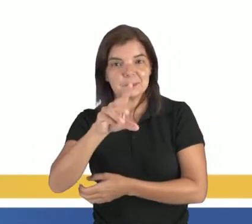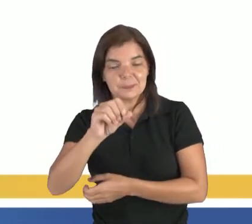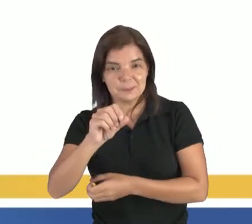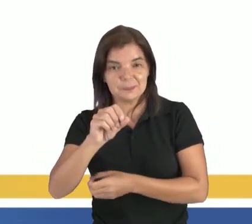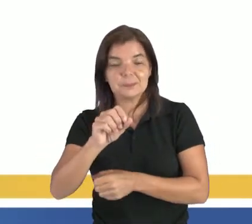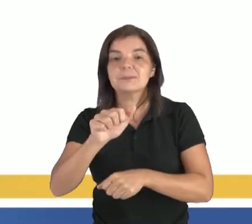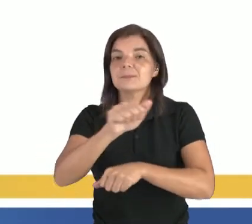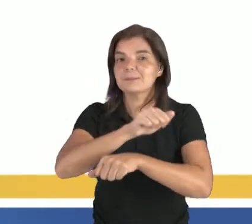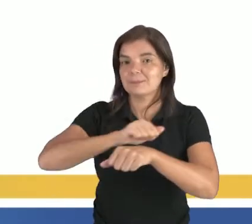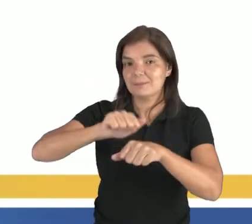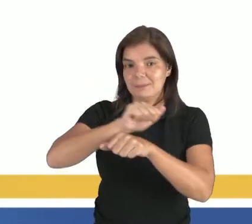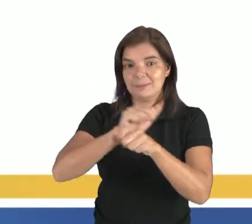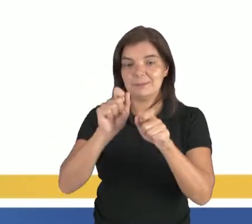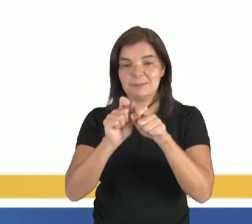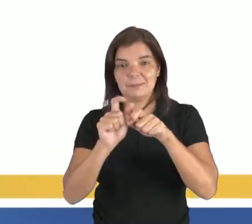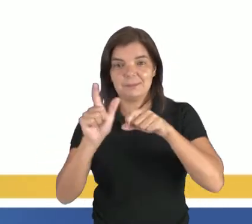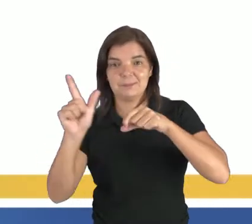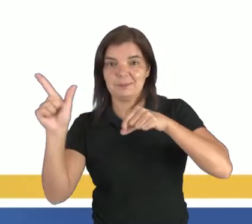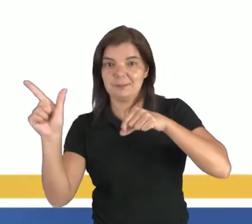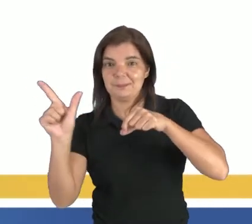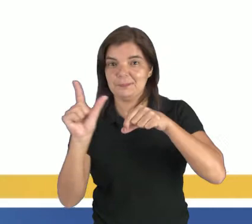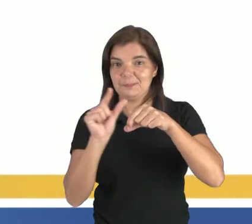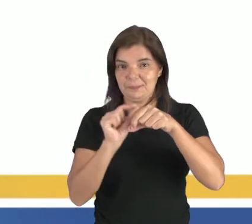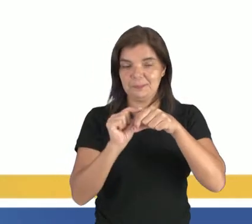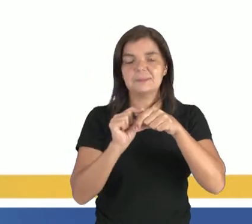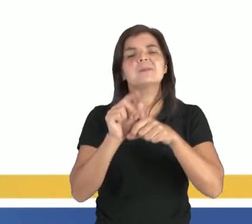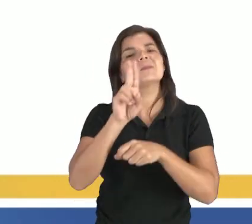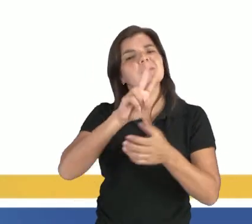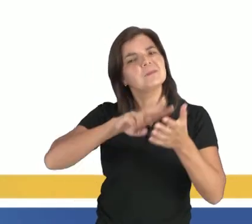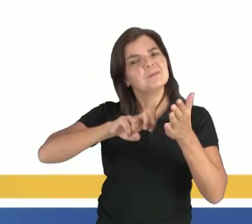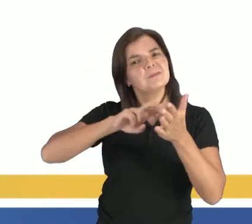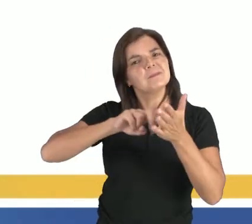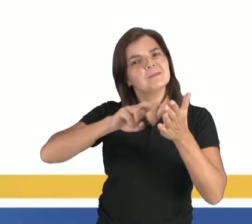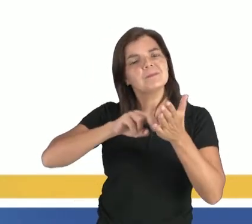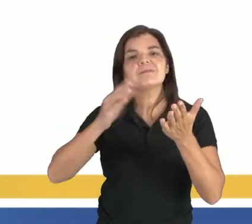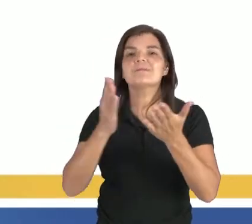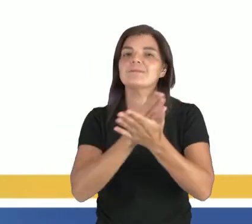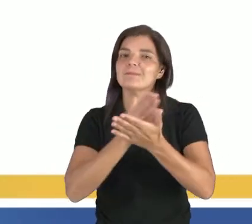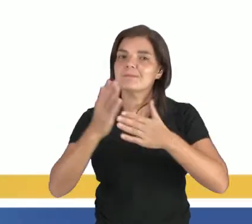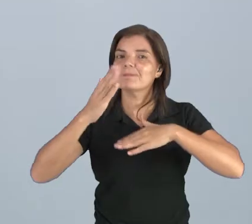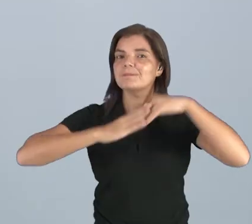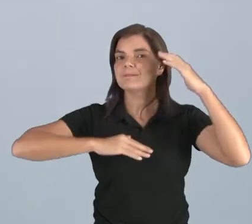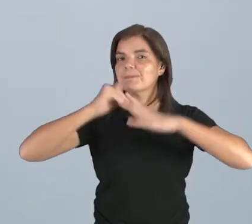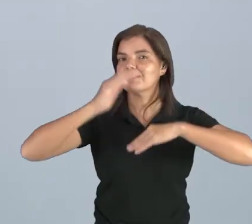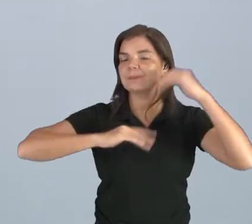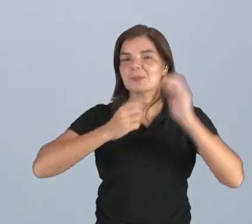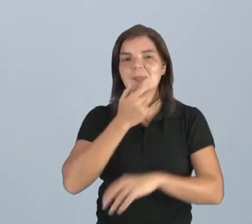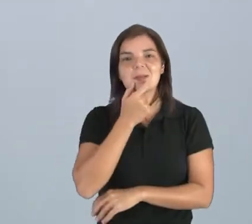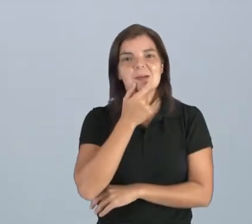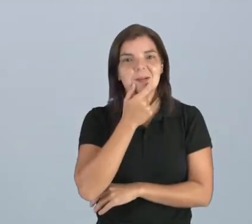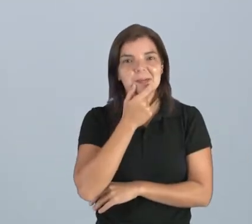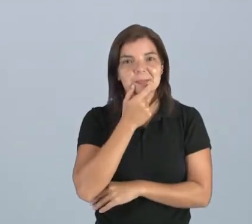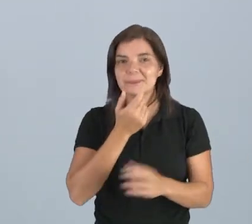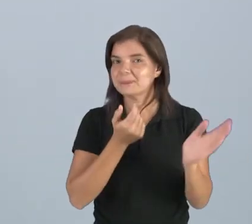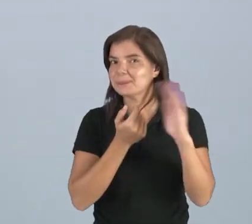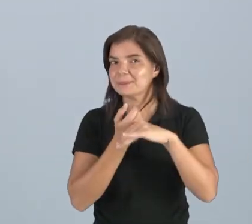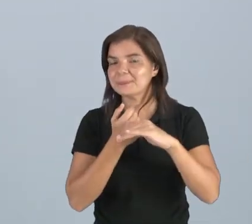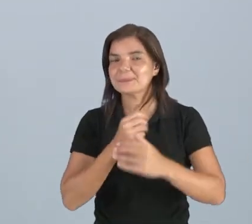e de intensidade. Vamos usar também alguns vocabulários de profissões e profissionais em inglês. Let's